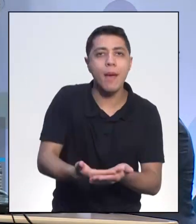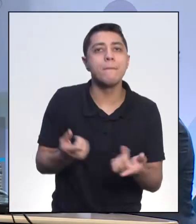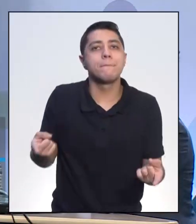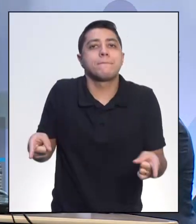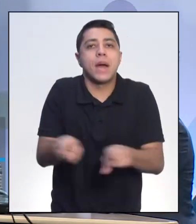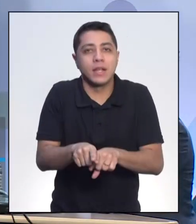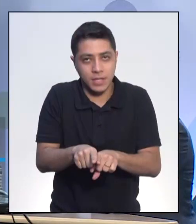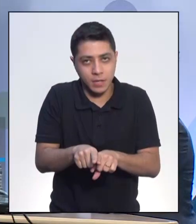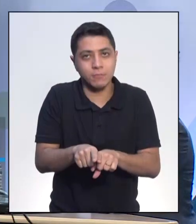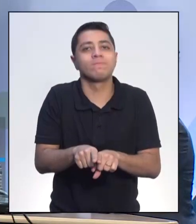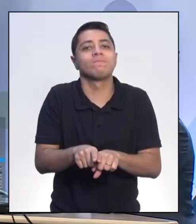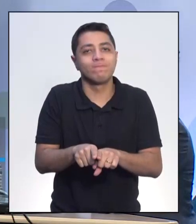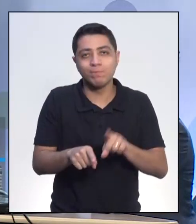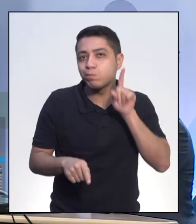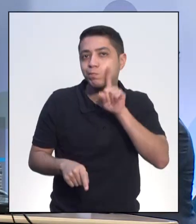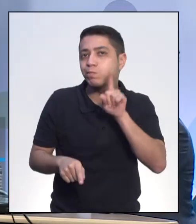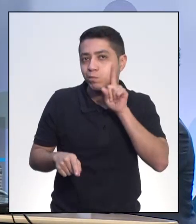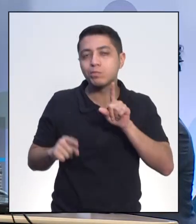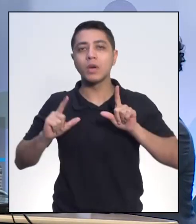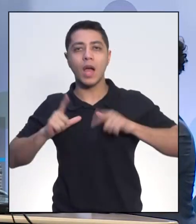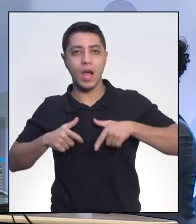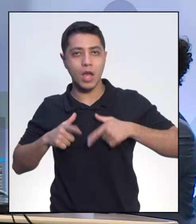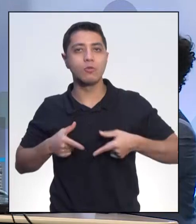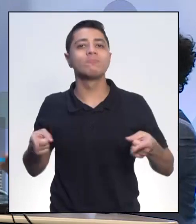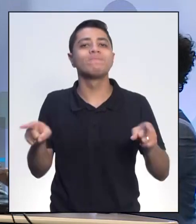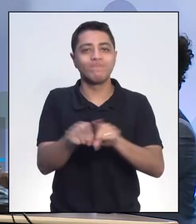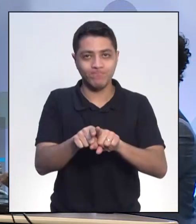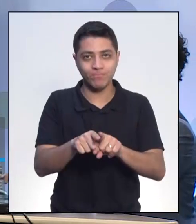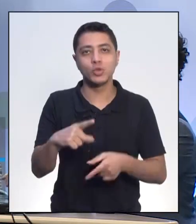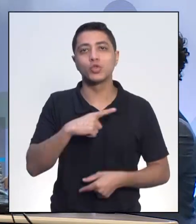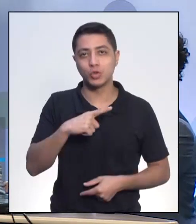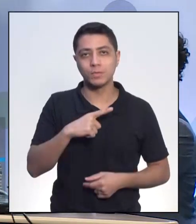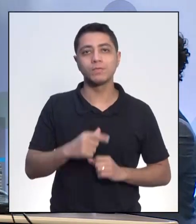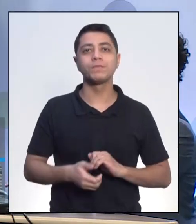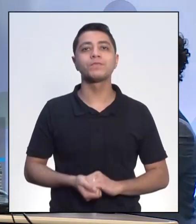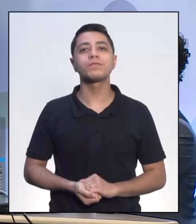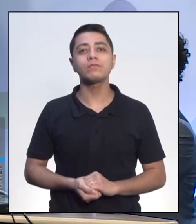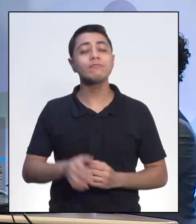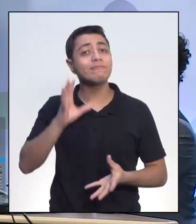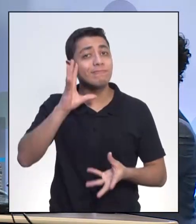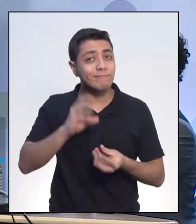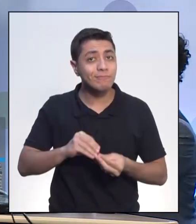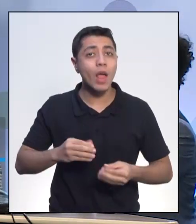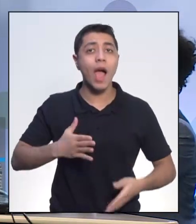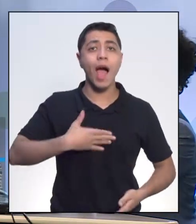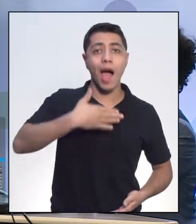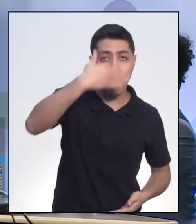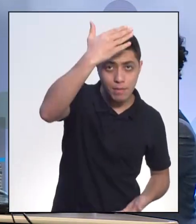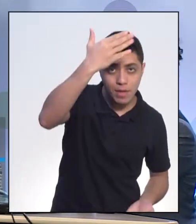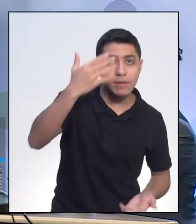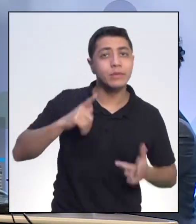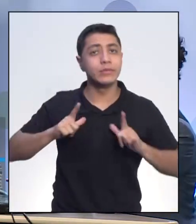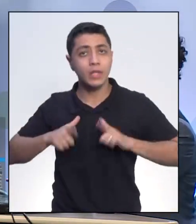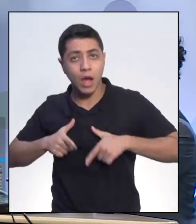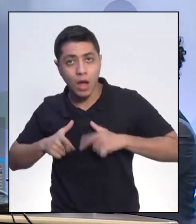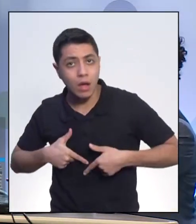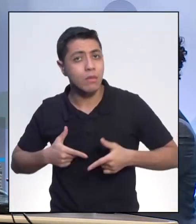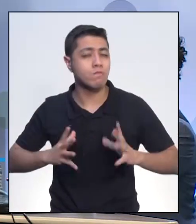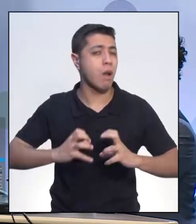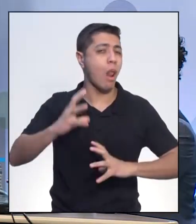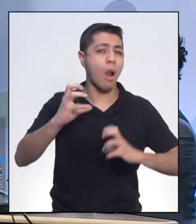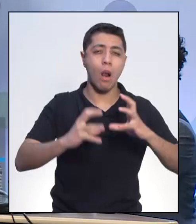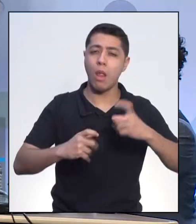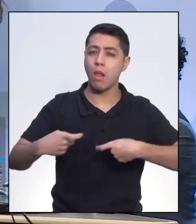questões territoriais. Então, os árabes e israelenses aí, né, muito pano para a manga para a gente estar discutindo sobre